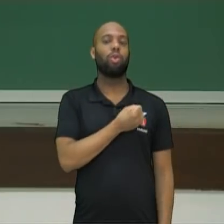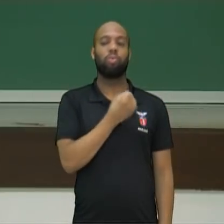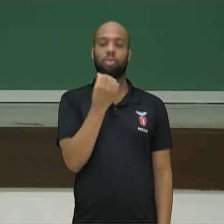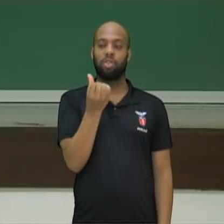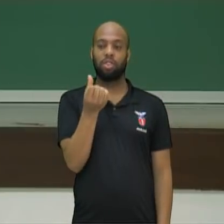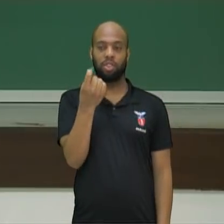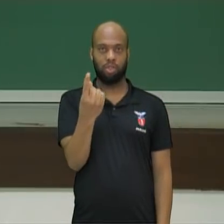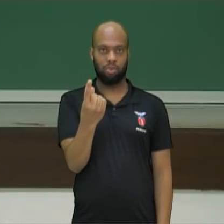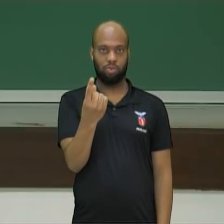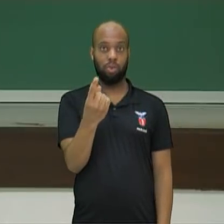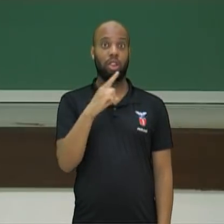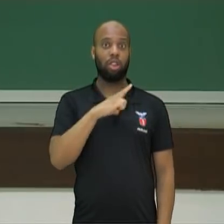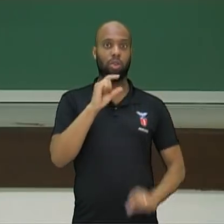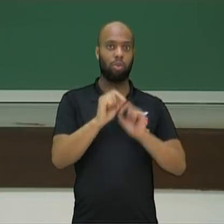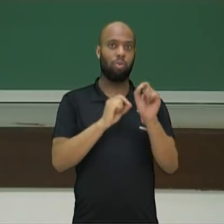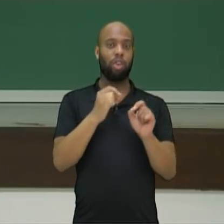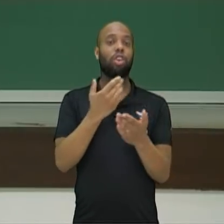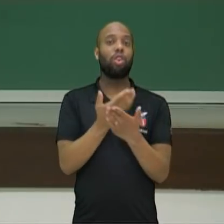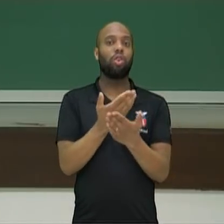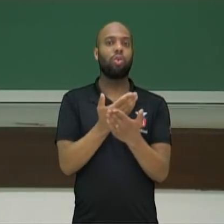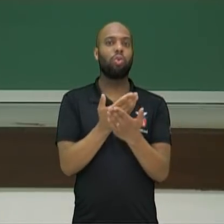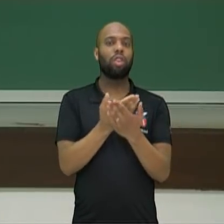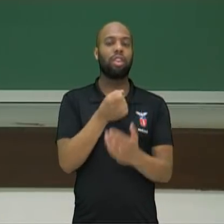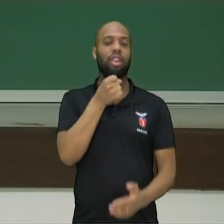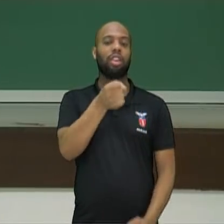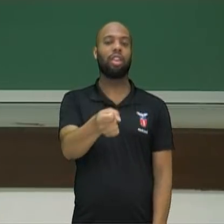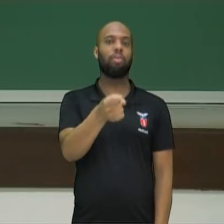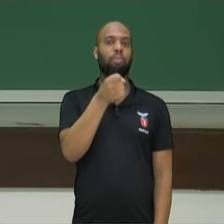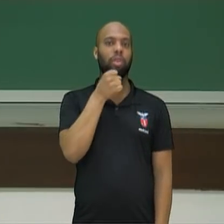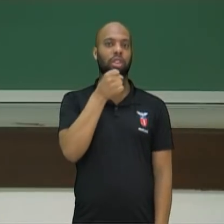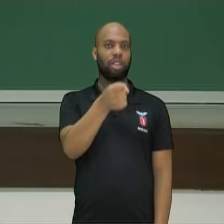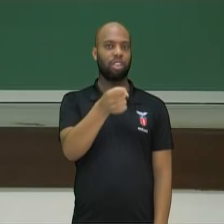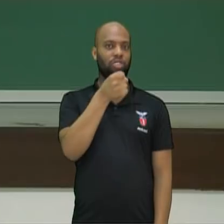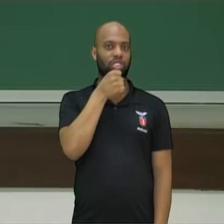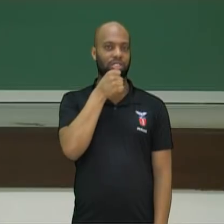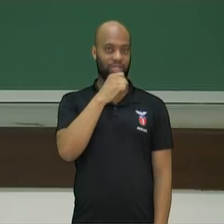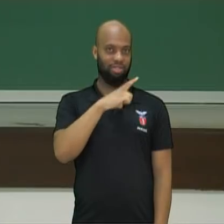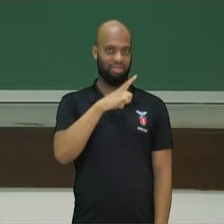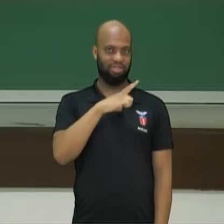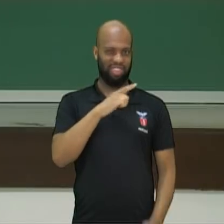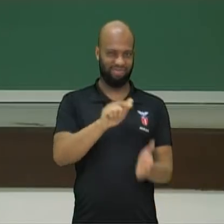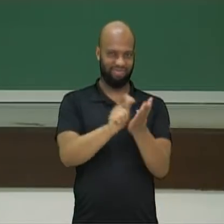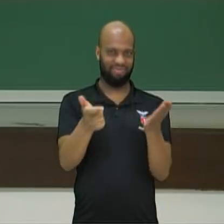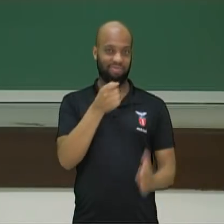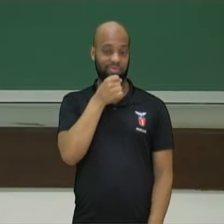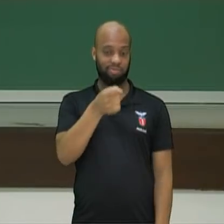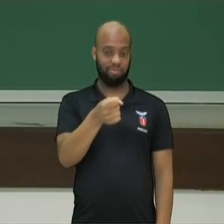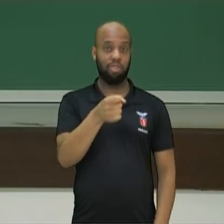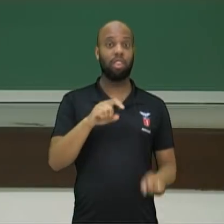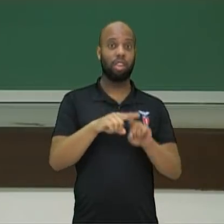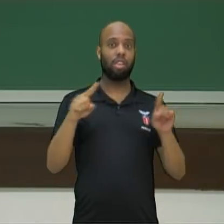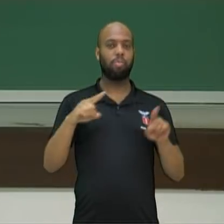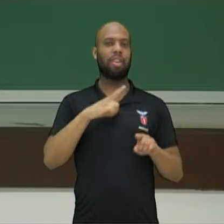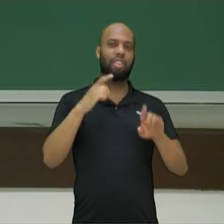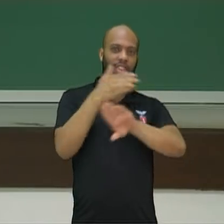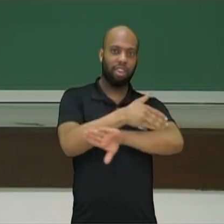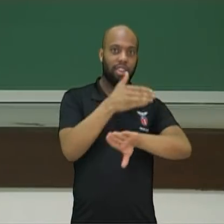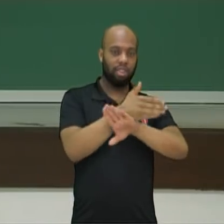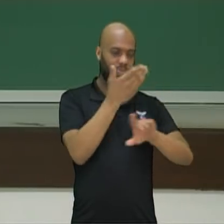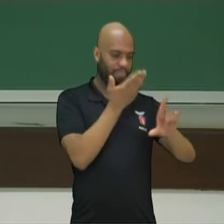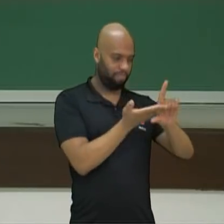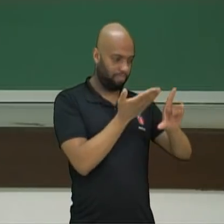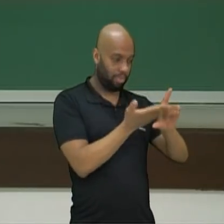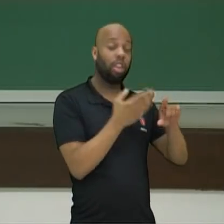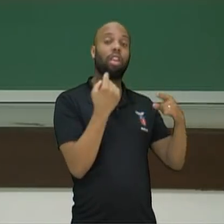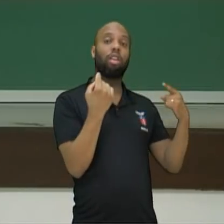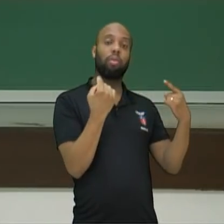61. Vamos trabalhar reportagem, ok? Lembrando vocês de acessarem o Classroom.